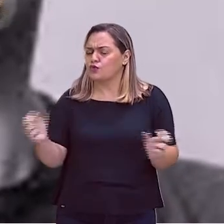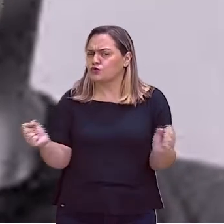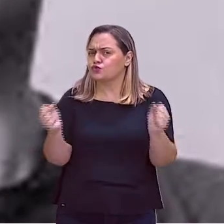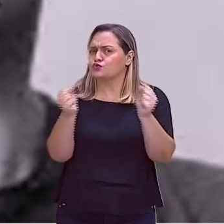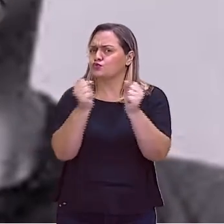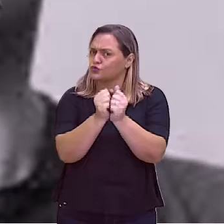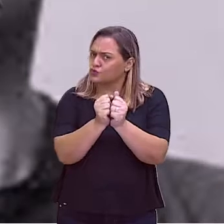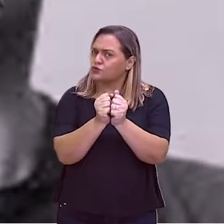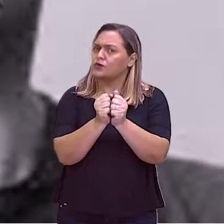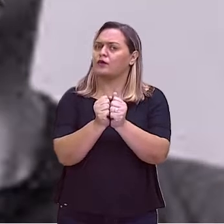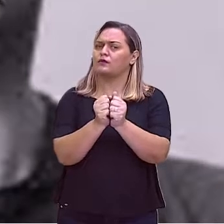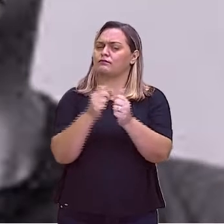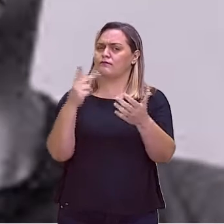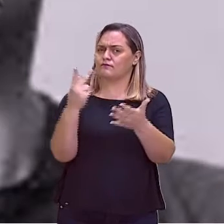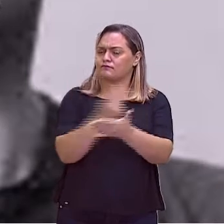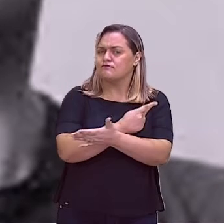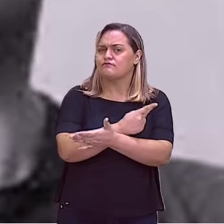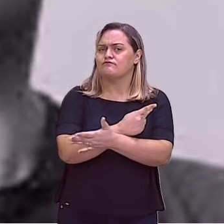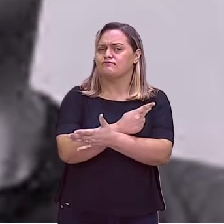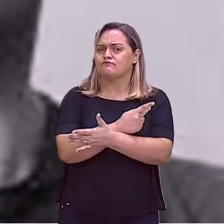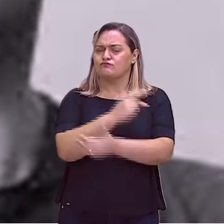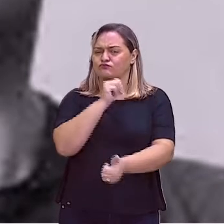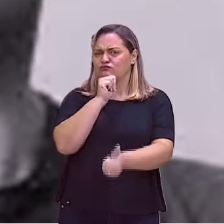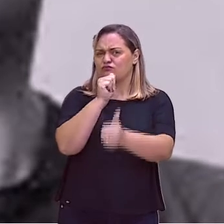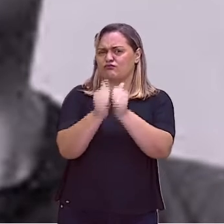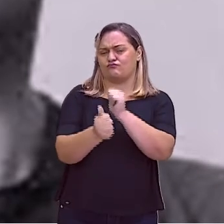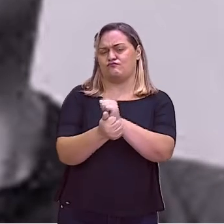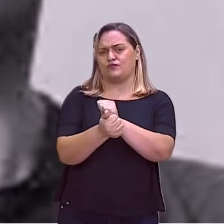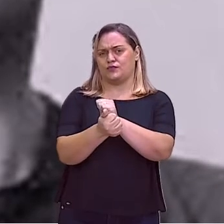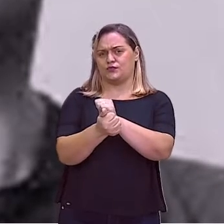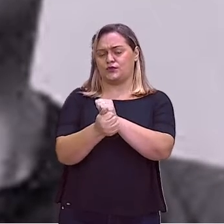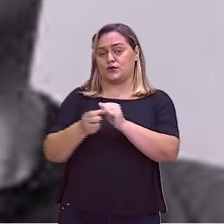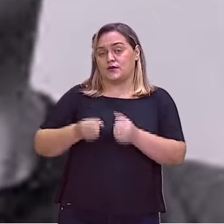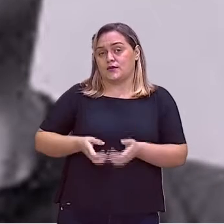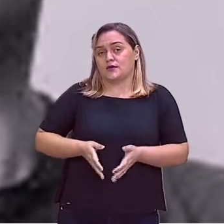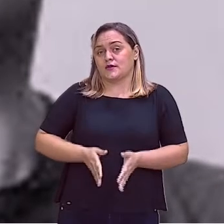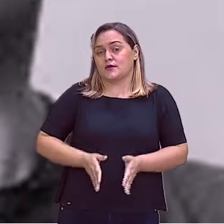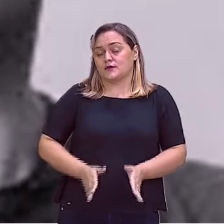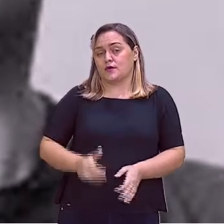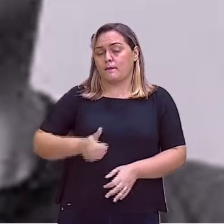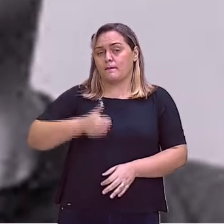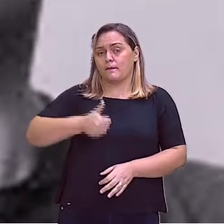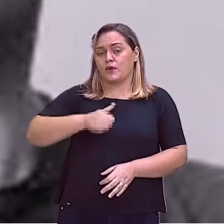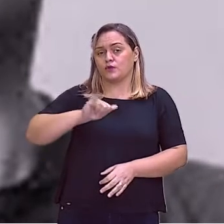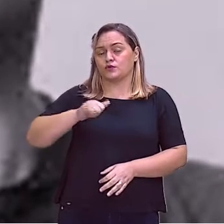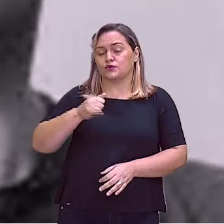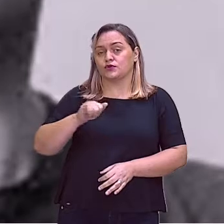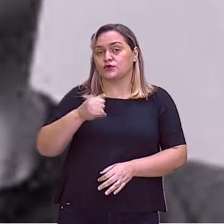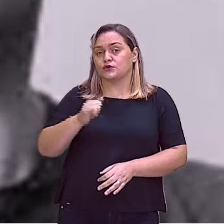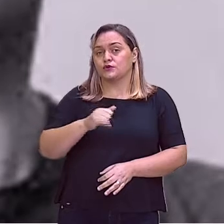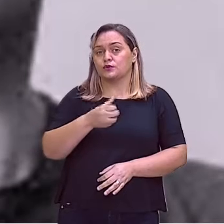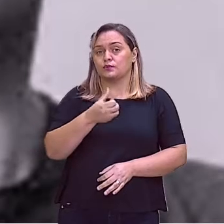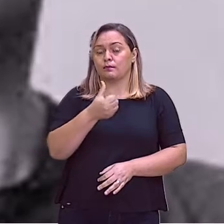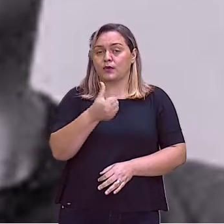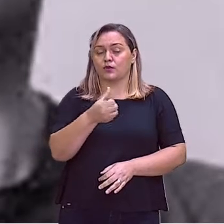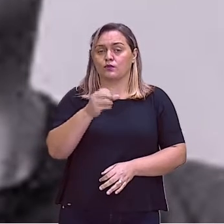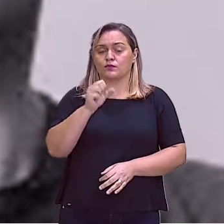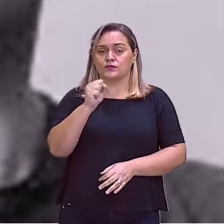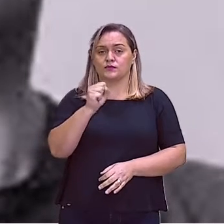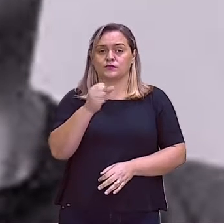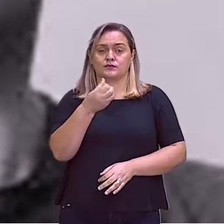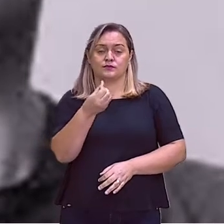grande evento esportivo. Nascido em 1º de janeiro de 1863, Pierre de